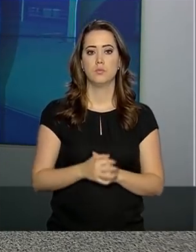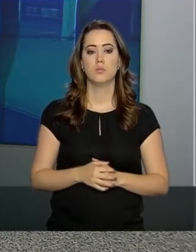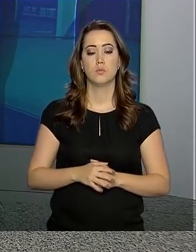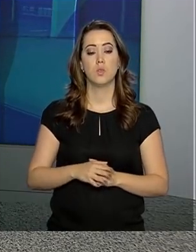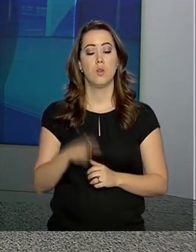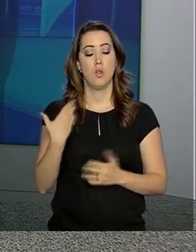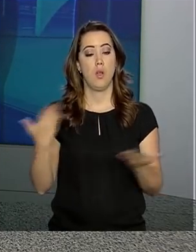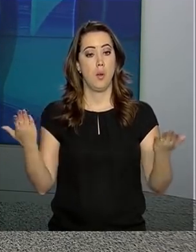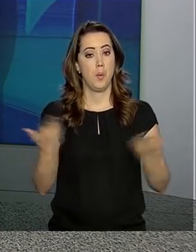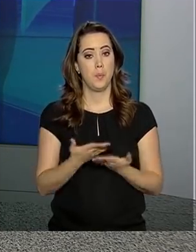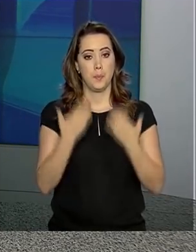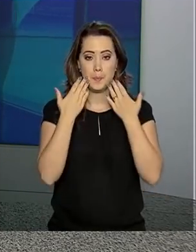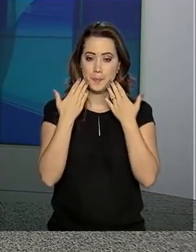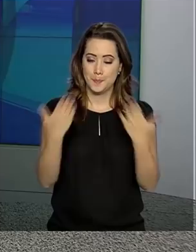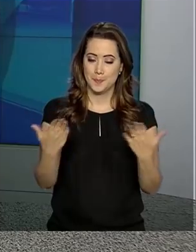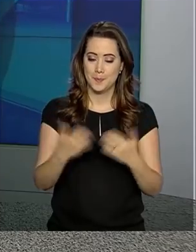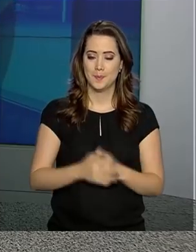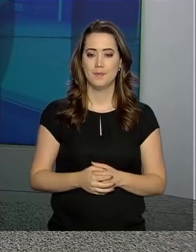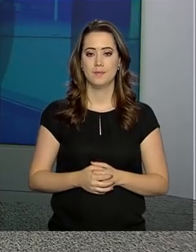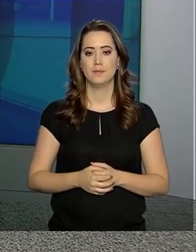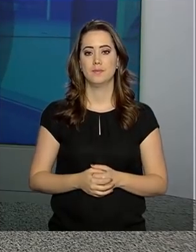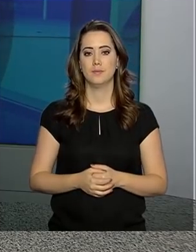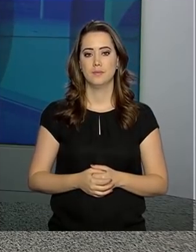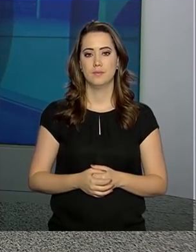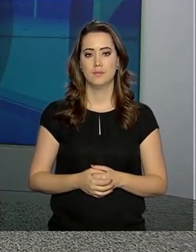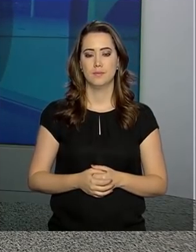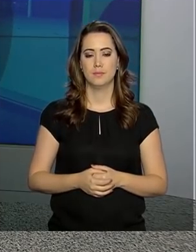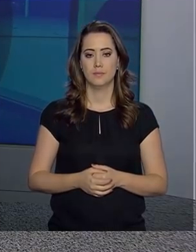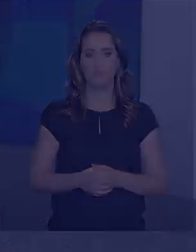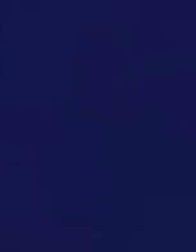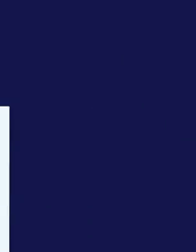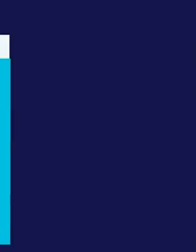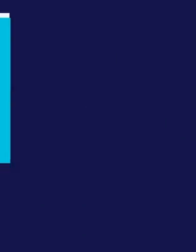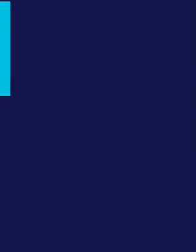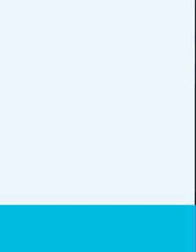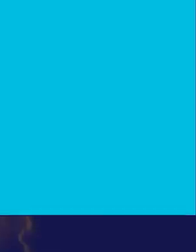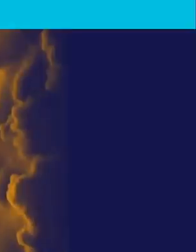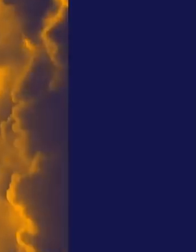sociais. O repórter NBR começa agora.